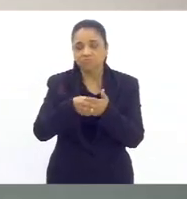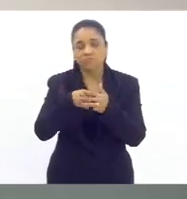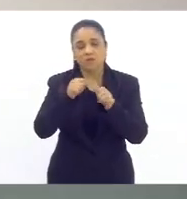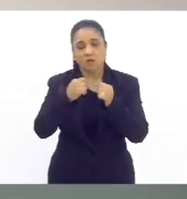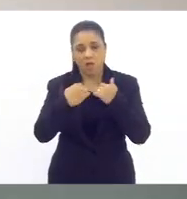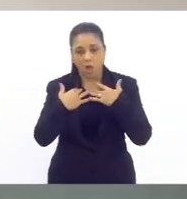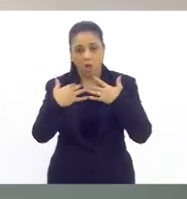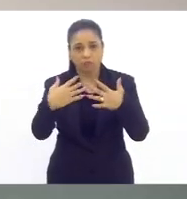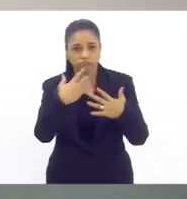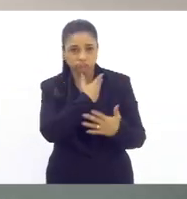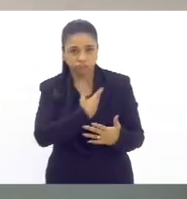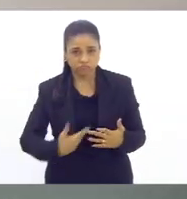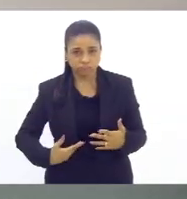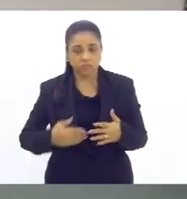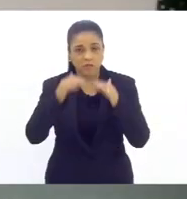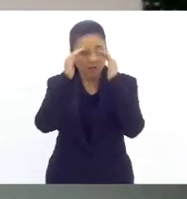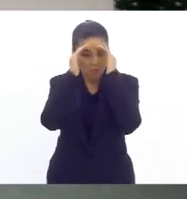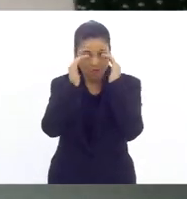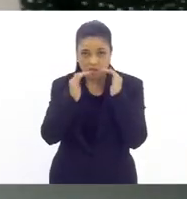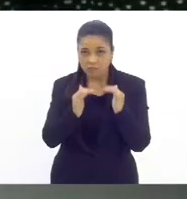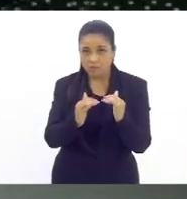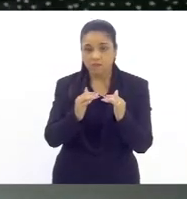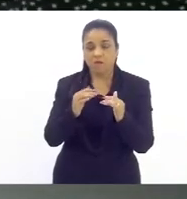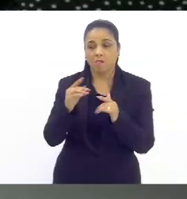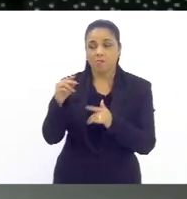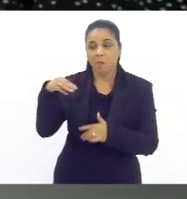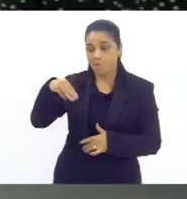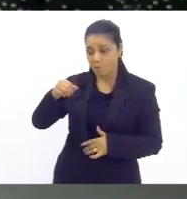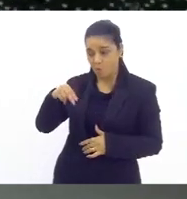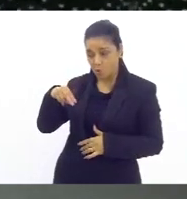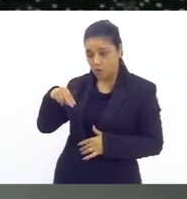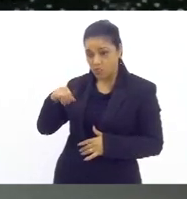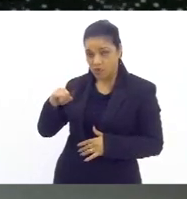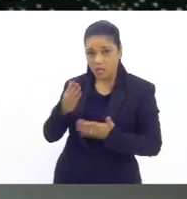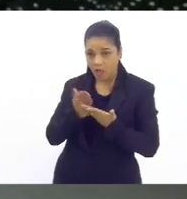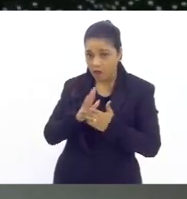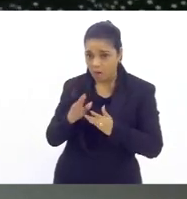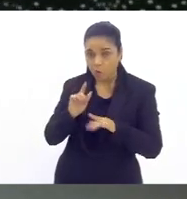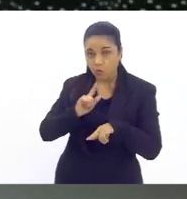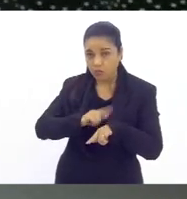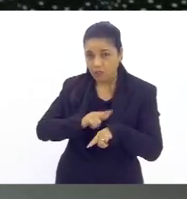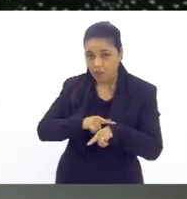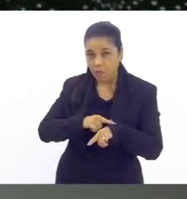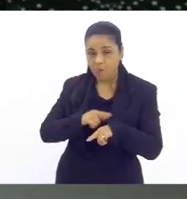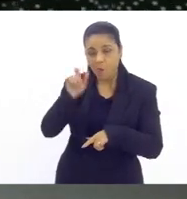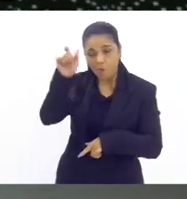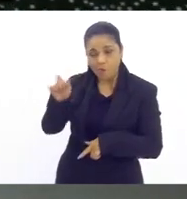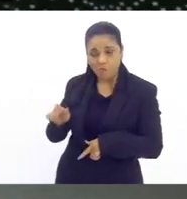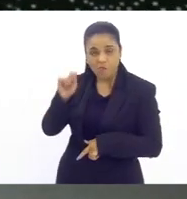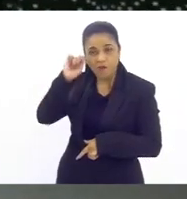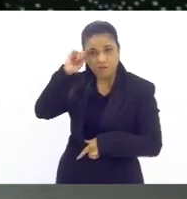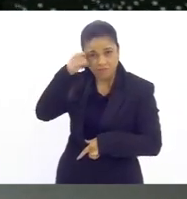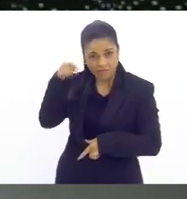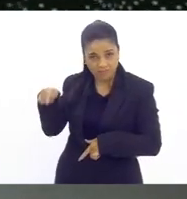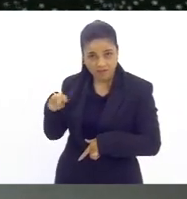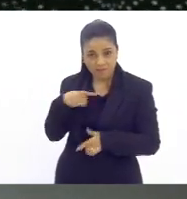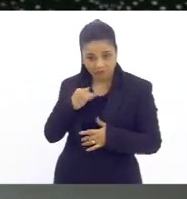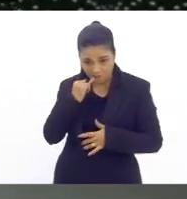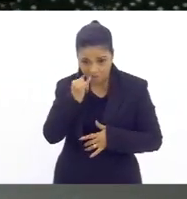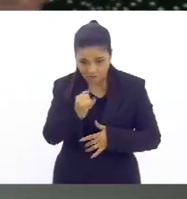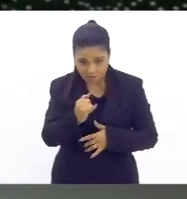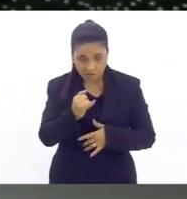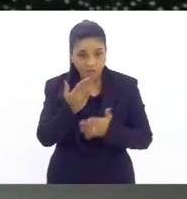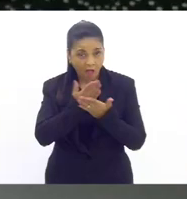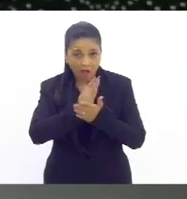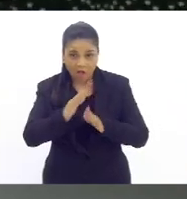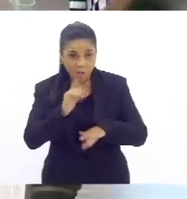mas quando a Monique falassem gente acabou o tempo porque é uma mulher negra que tá falando que acabou o tempo então assim